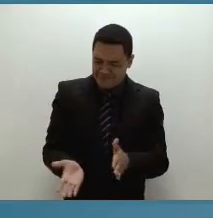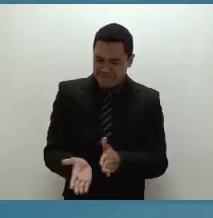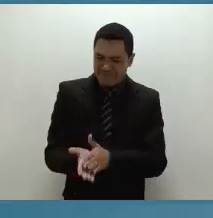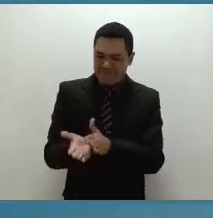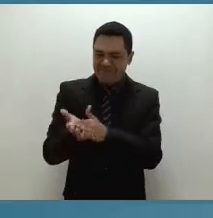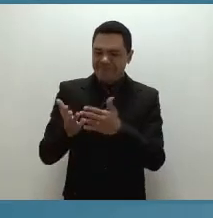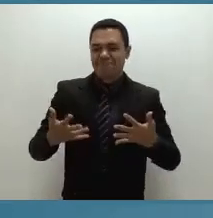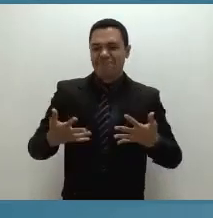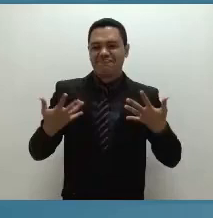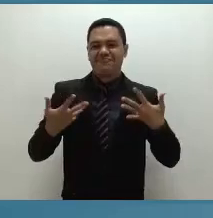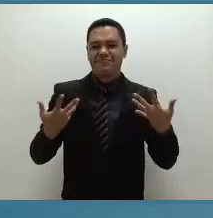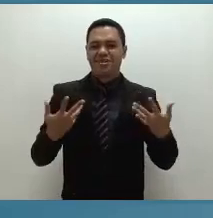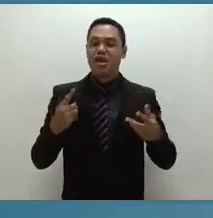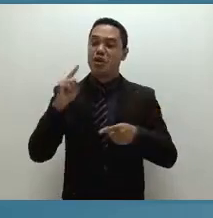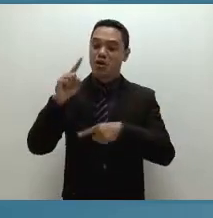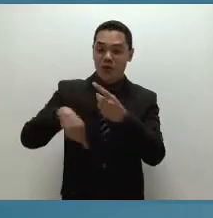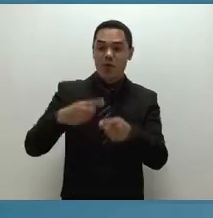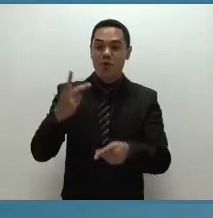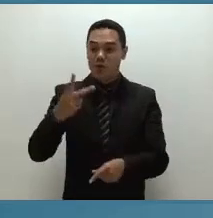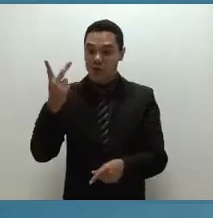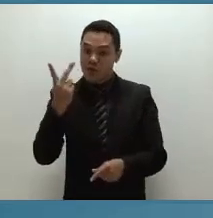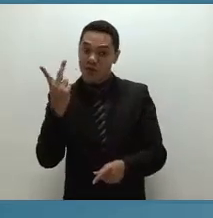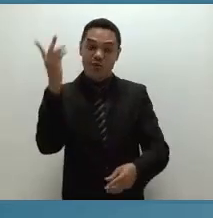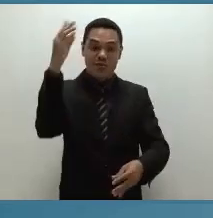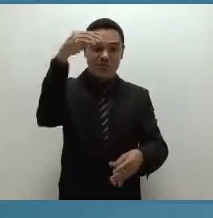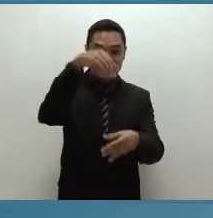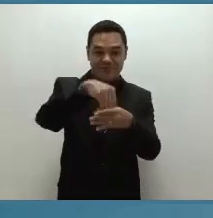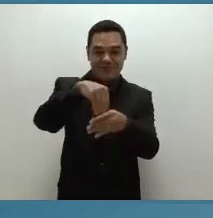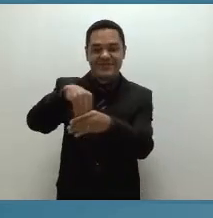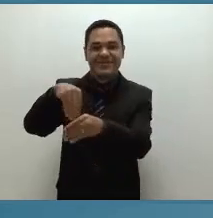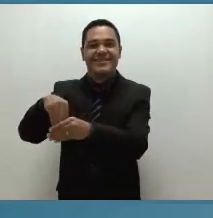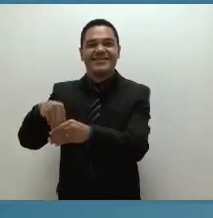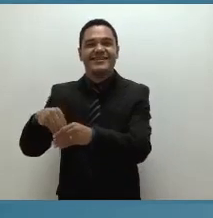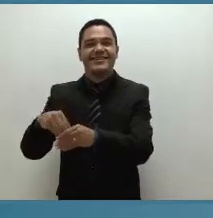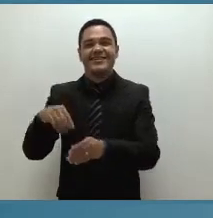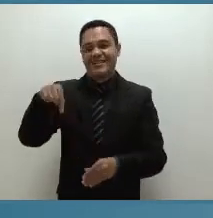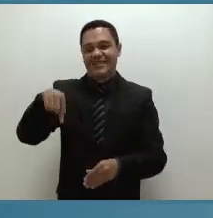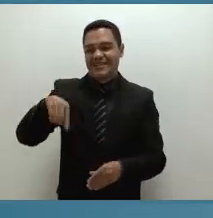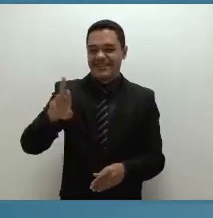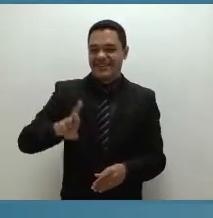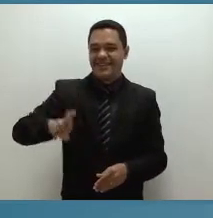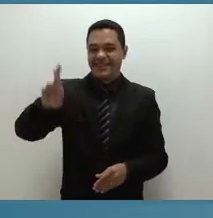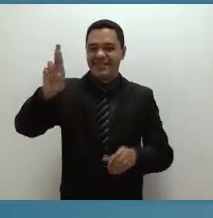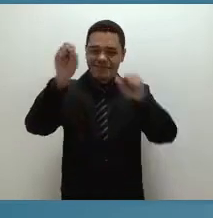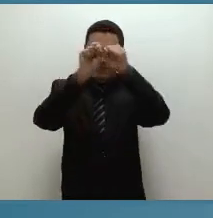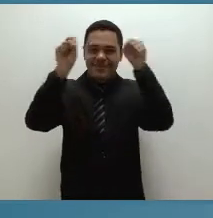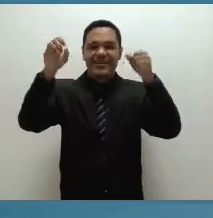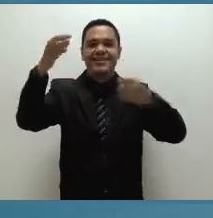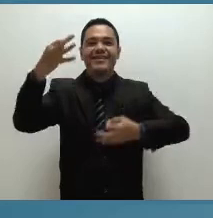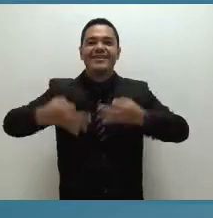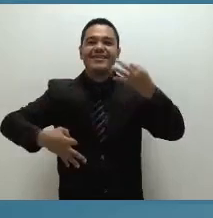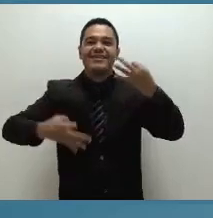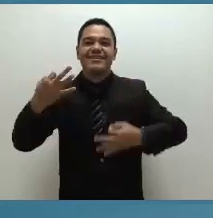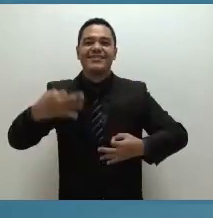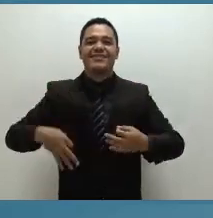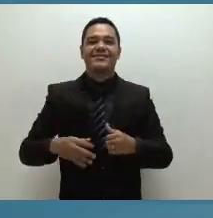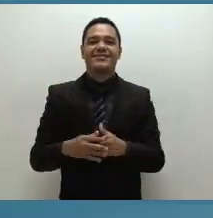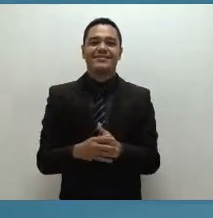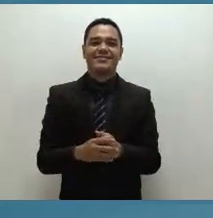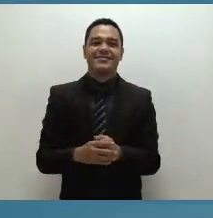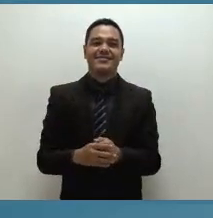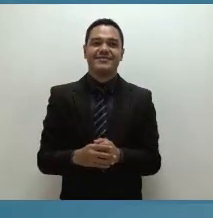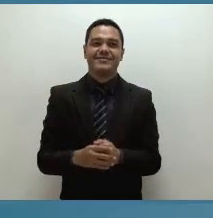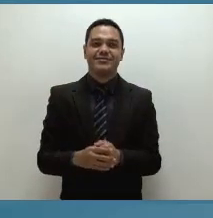frente desse tribunal. Né? E parabenizando aqui, eu não poderia me esquecer de